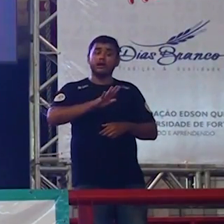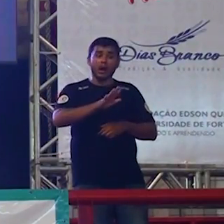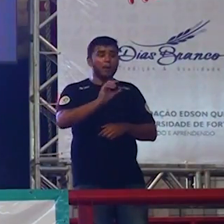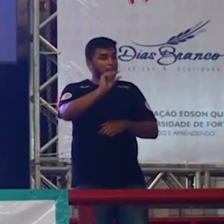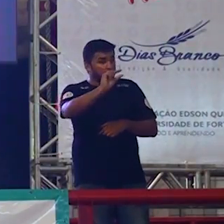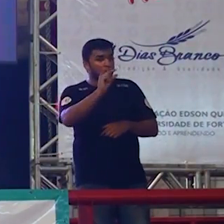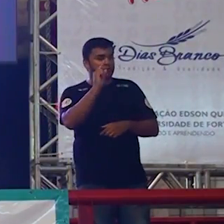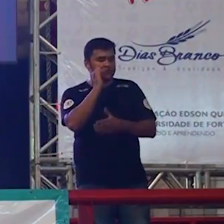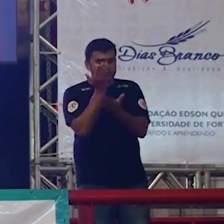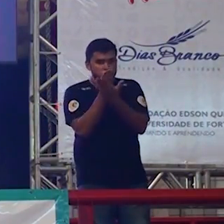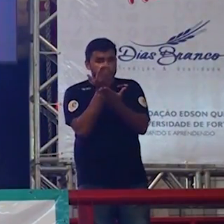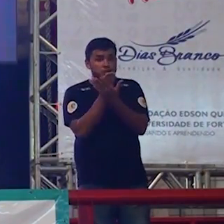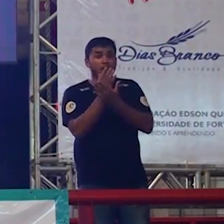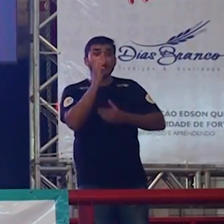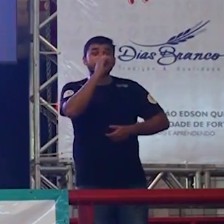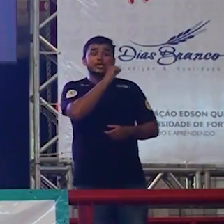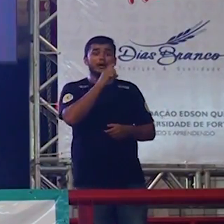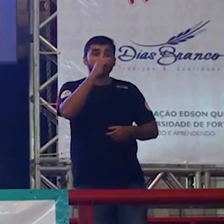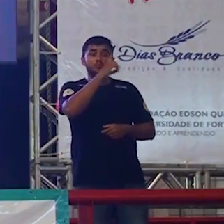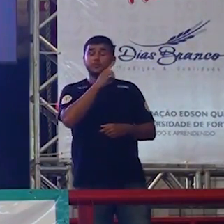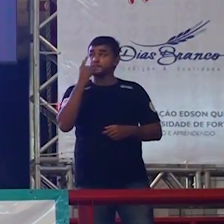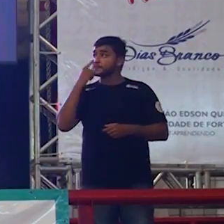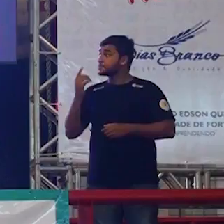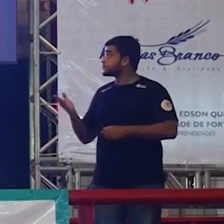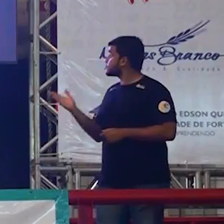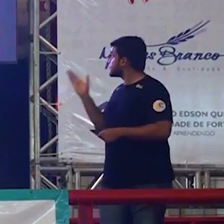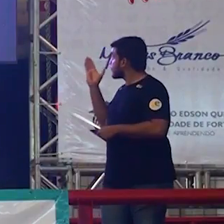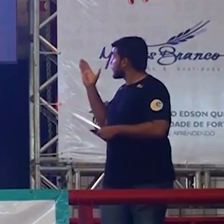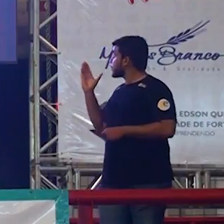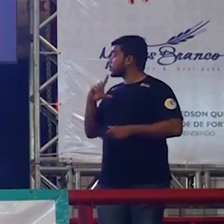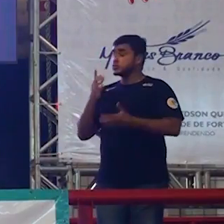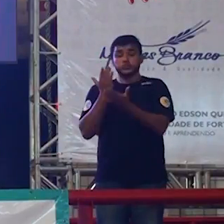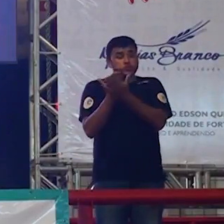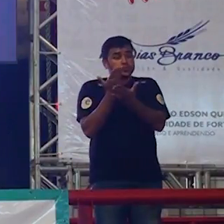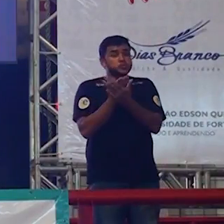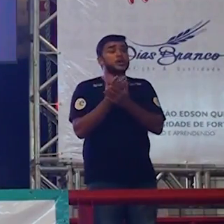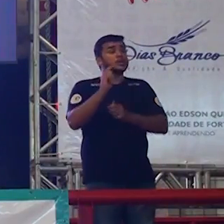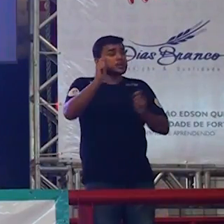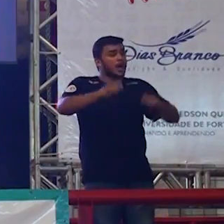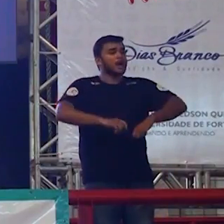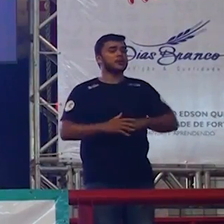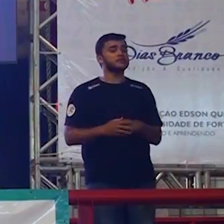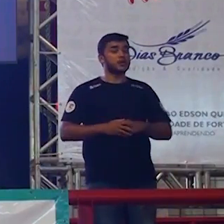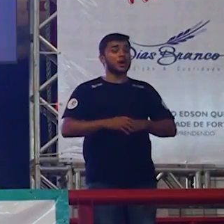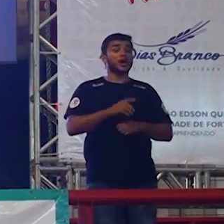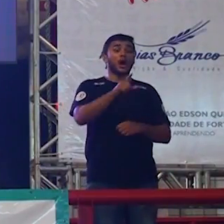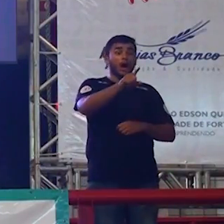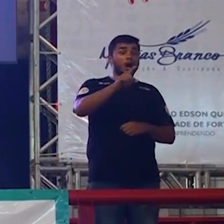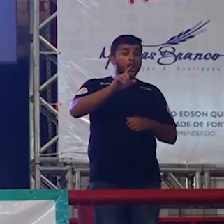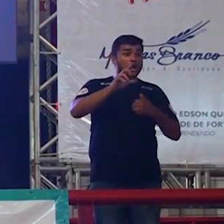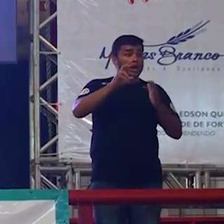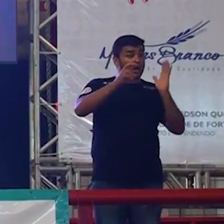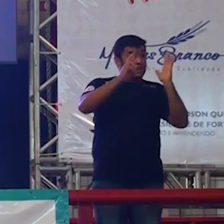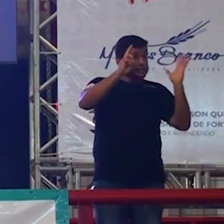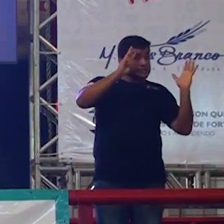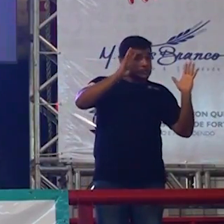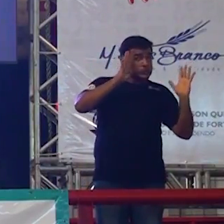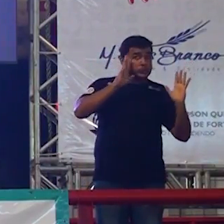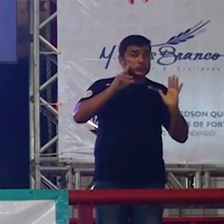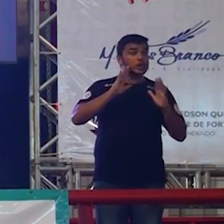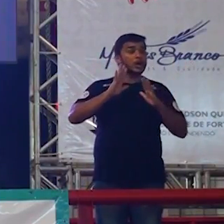e domingo. Sábado e domingo tem aqui a Academia Enem. Então, estudando à noite, ó, e estudando sábado e domingo,